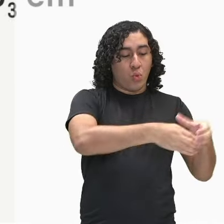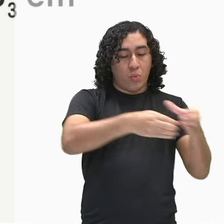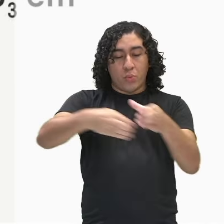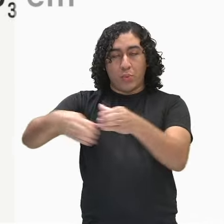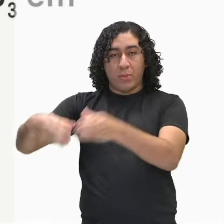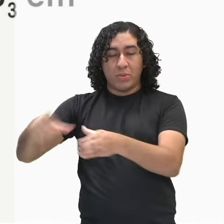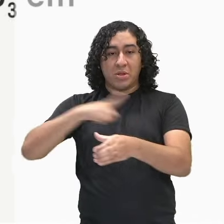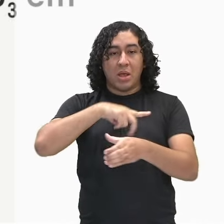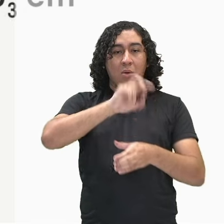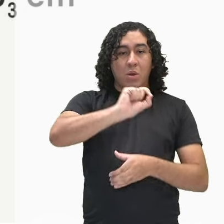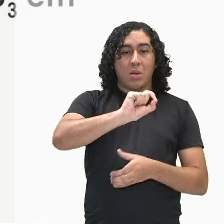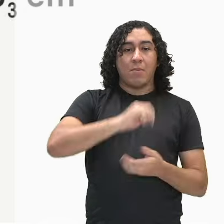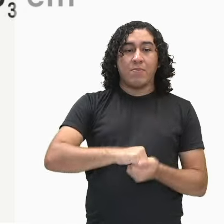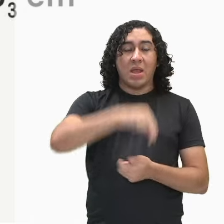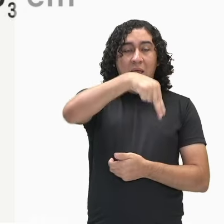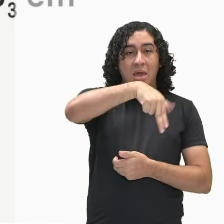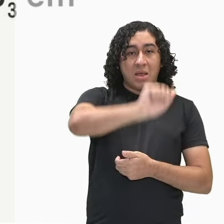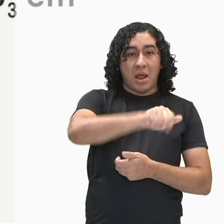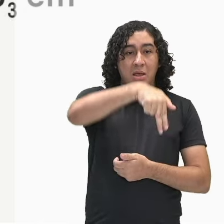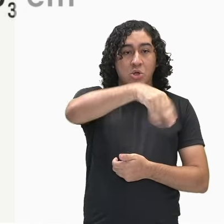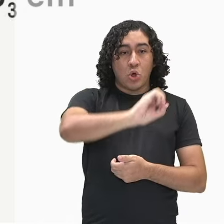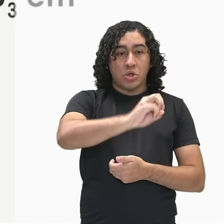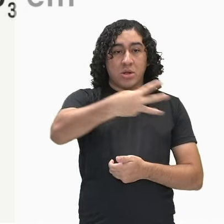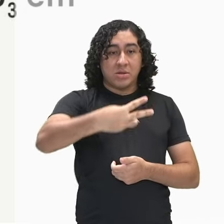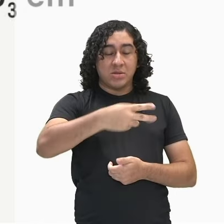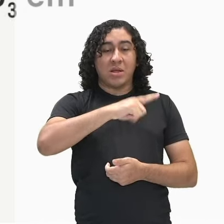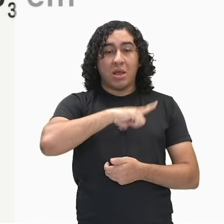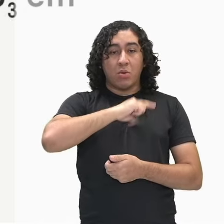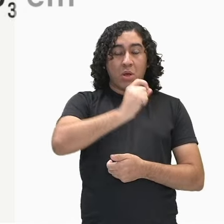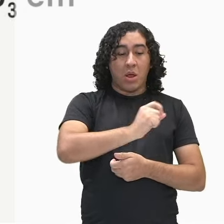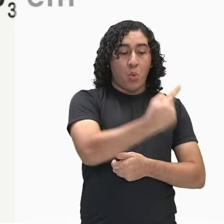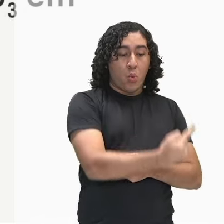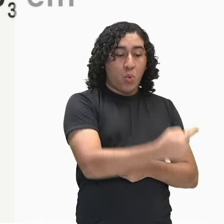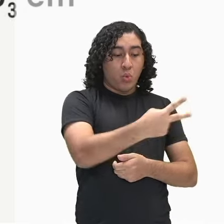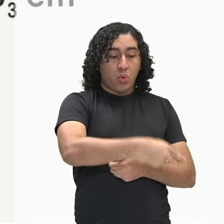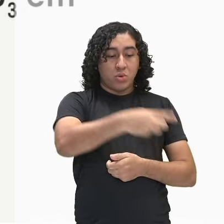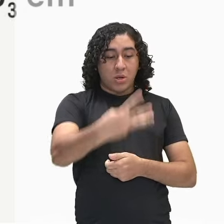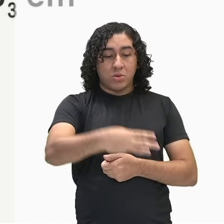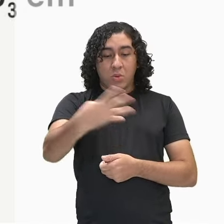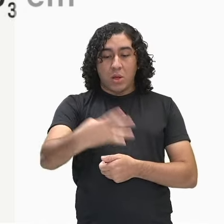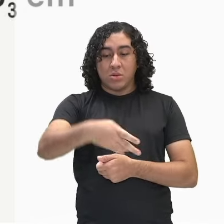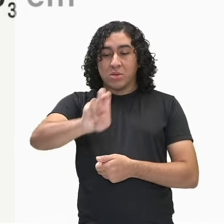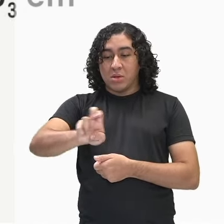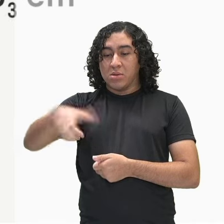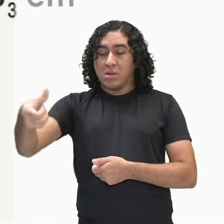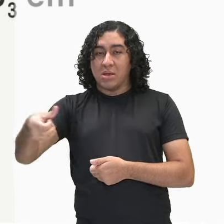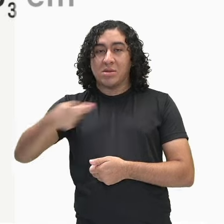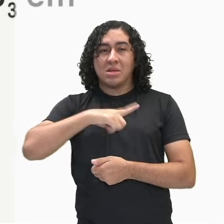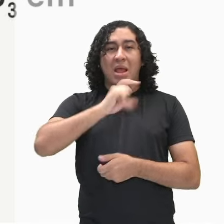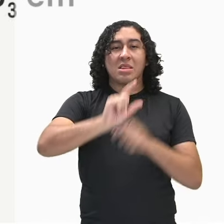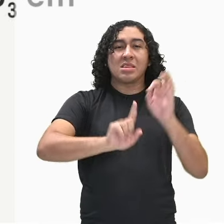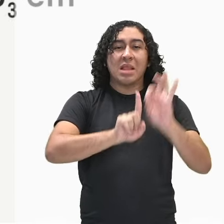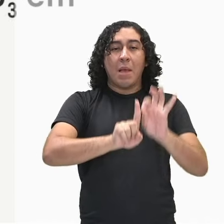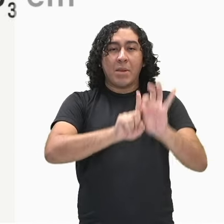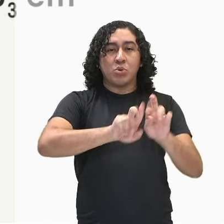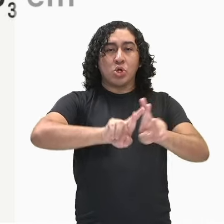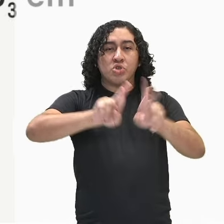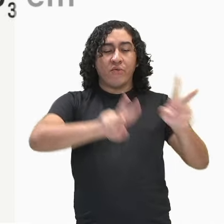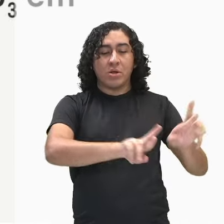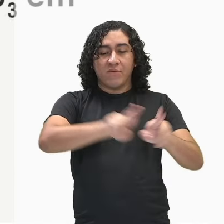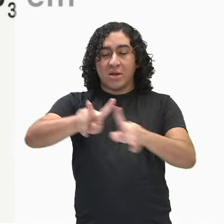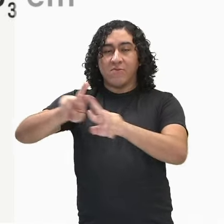sódio foram numeradas de 1 a 6. Elas foram preparadas em diferentes temperaturas, então nós temos